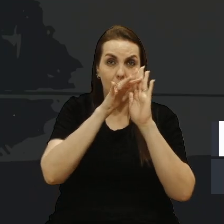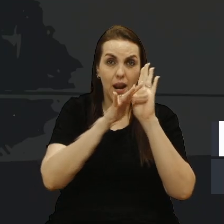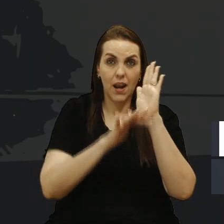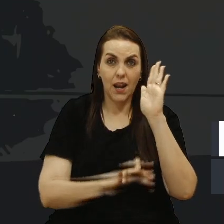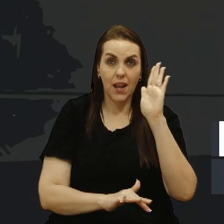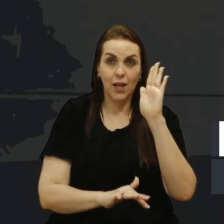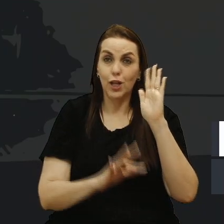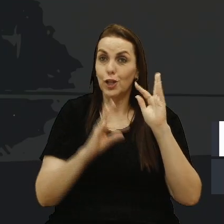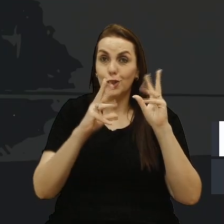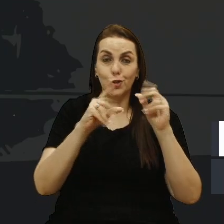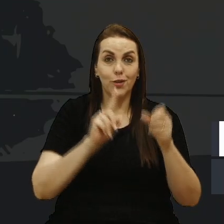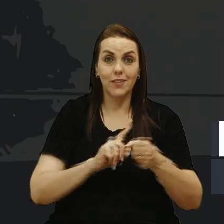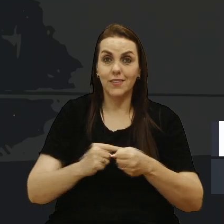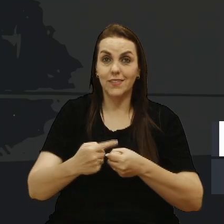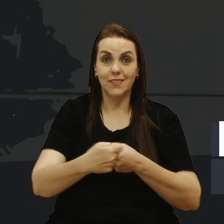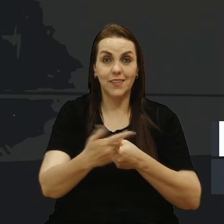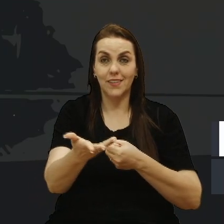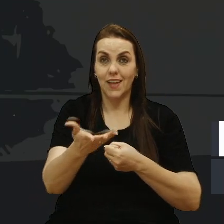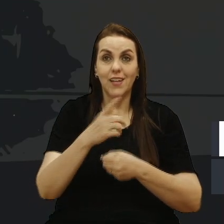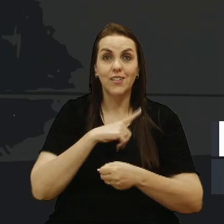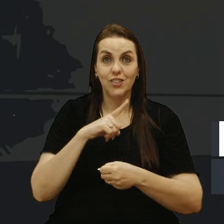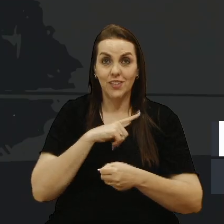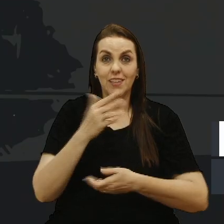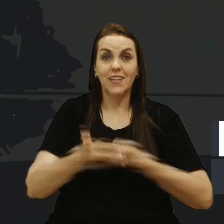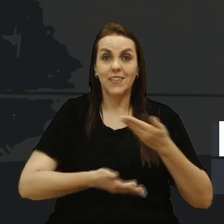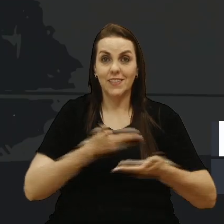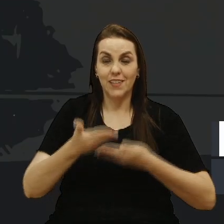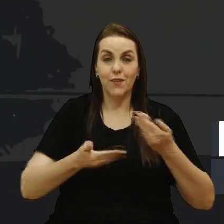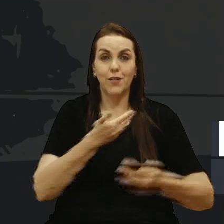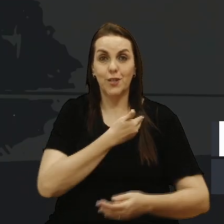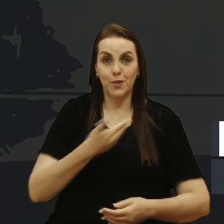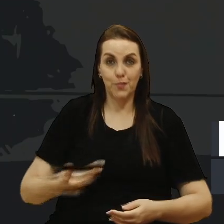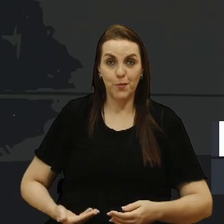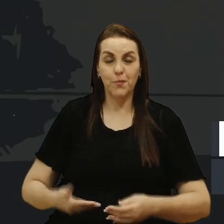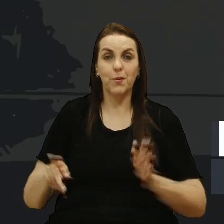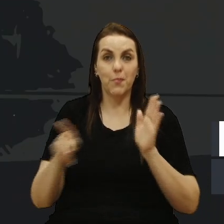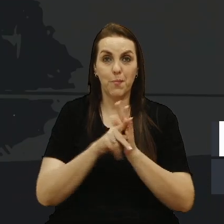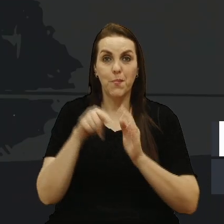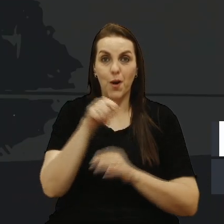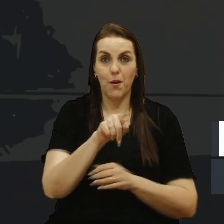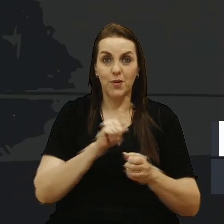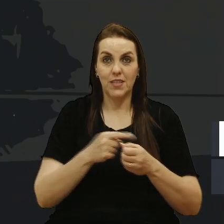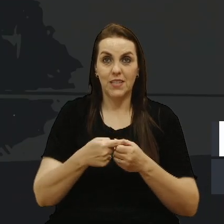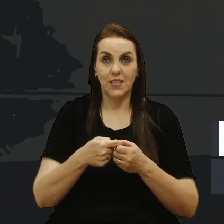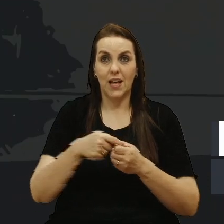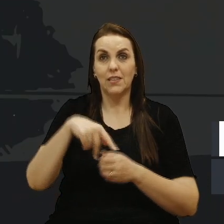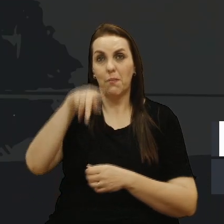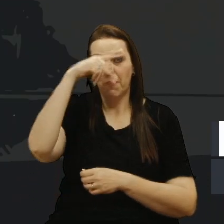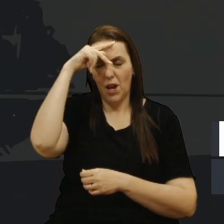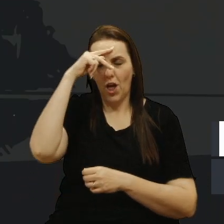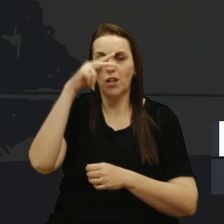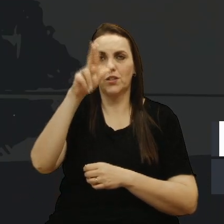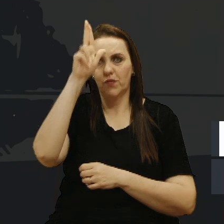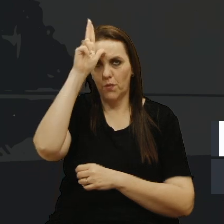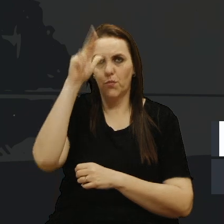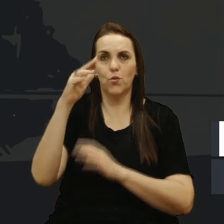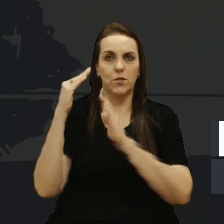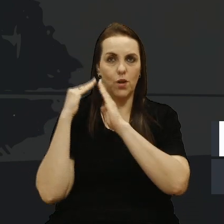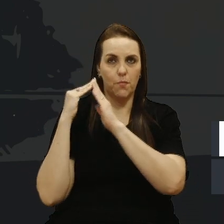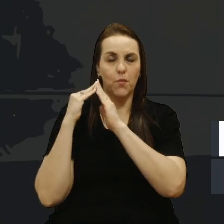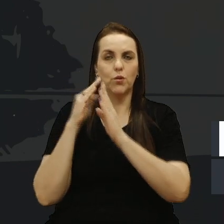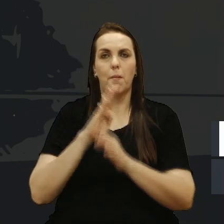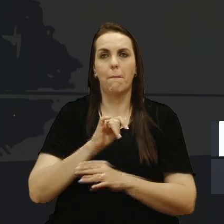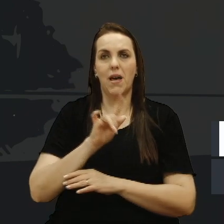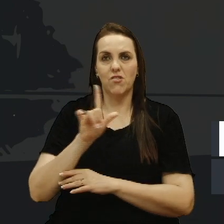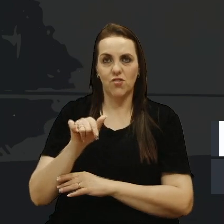são todos municípios que têm serviço público no município. Pelotas, Novo Hamburgo, São Leopoldo, Bagé, Livramento.